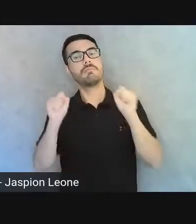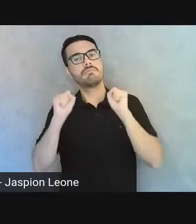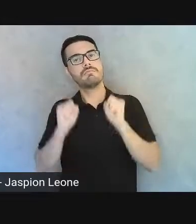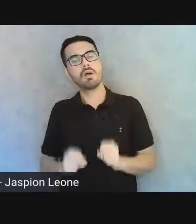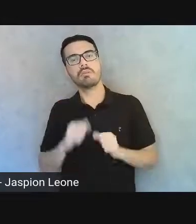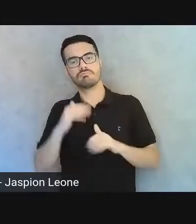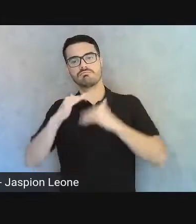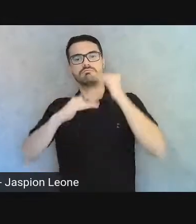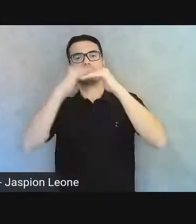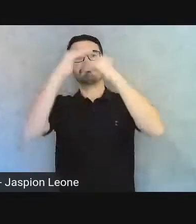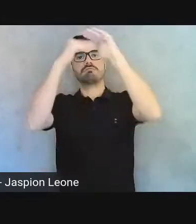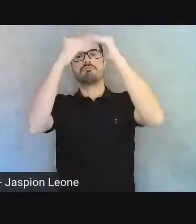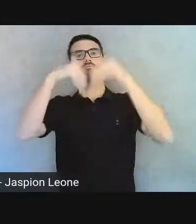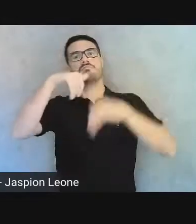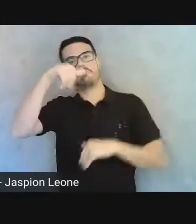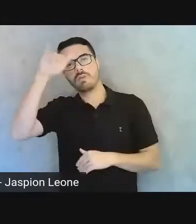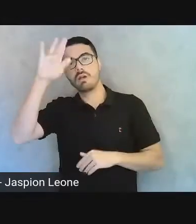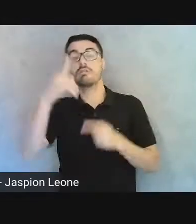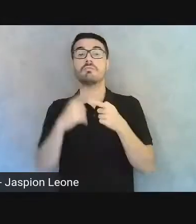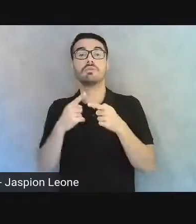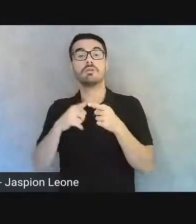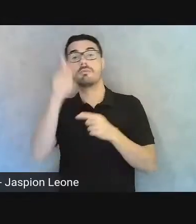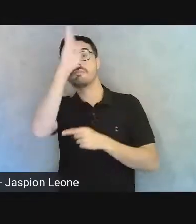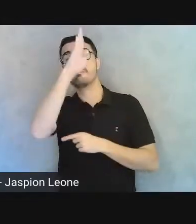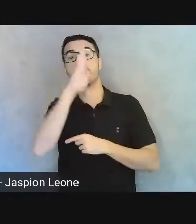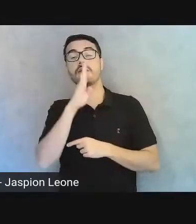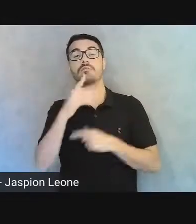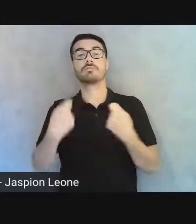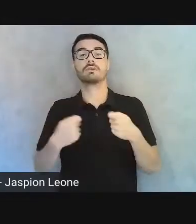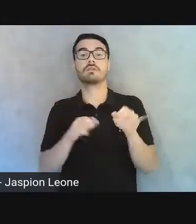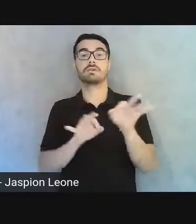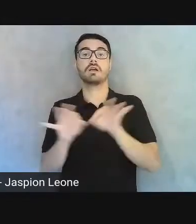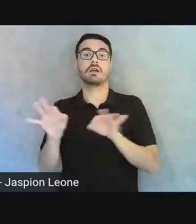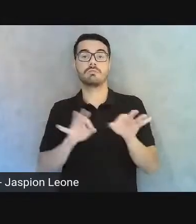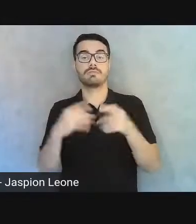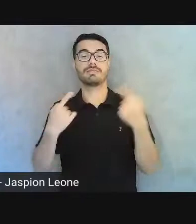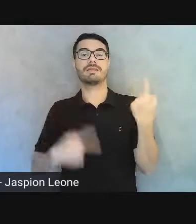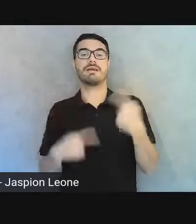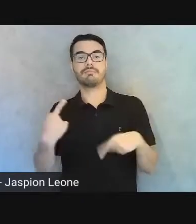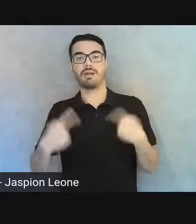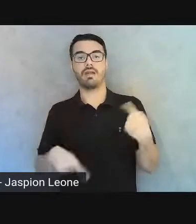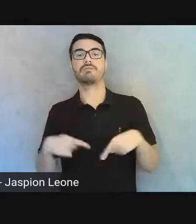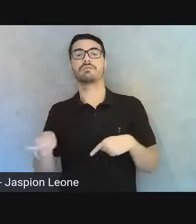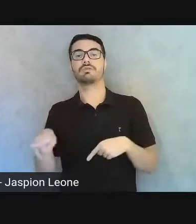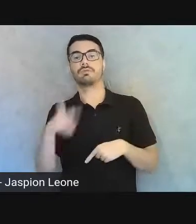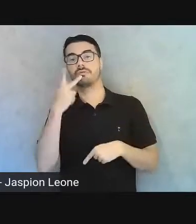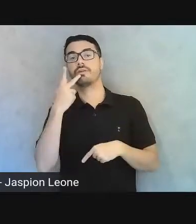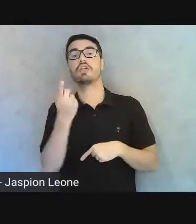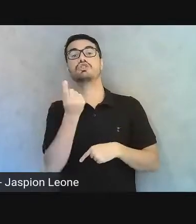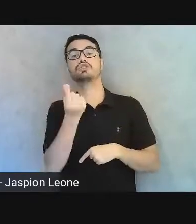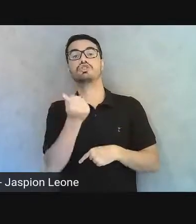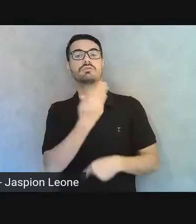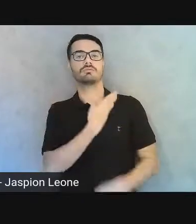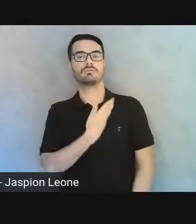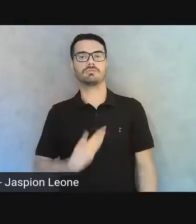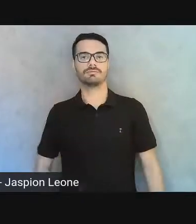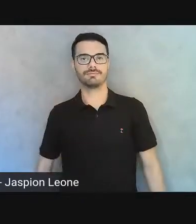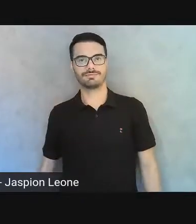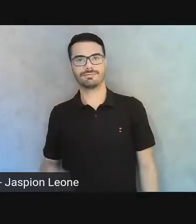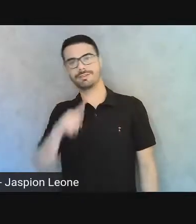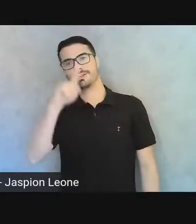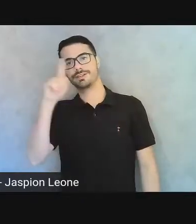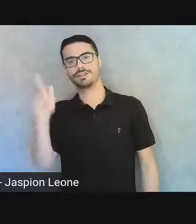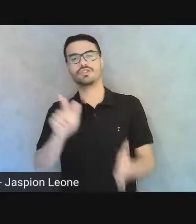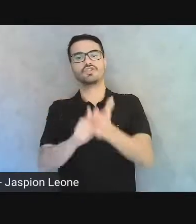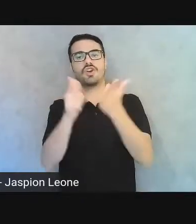há muito espaço para aprimorarmos esse debate público, né? E a imprensa e a